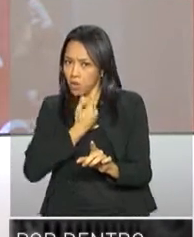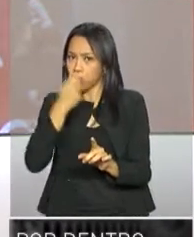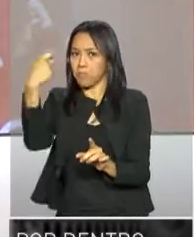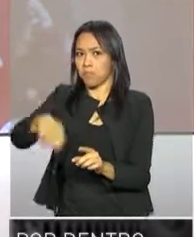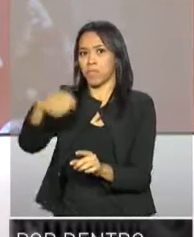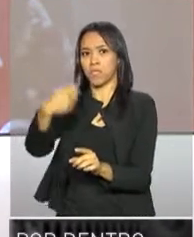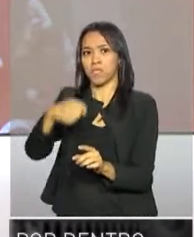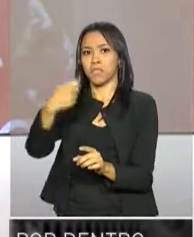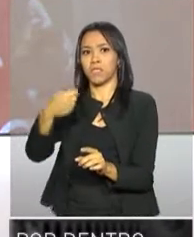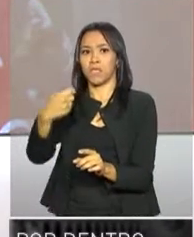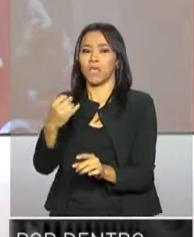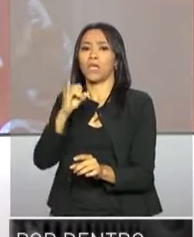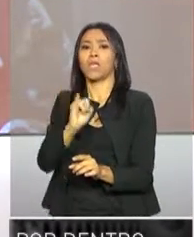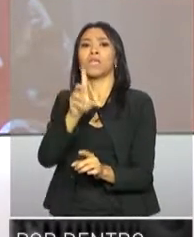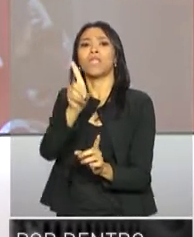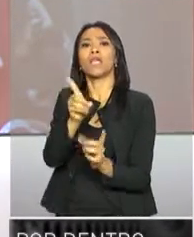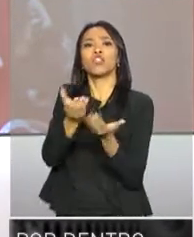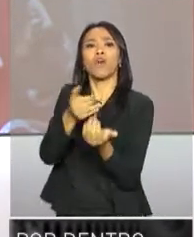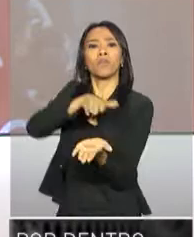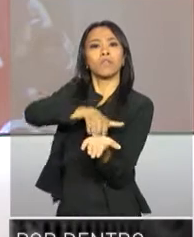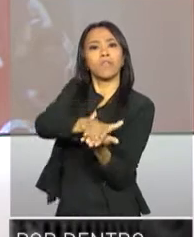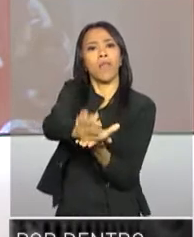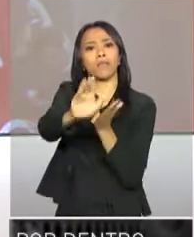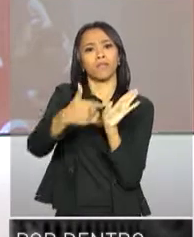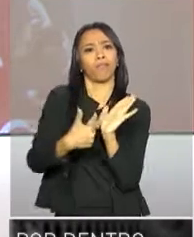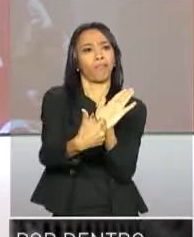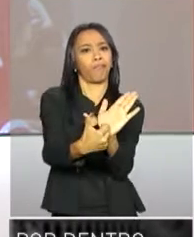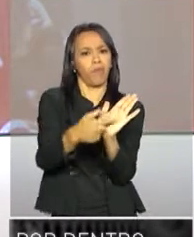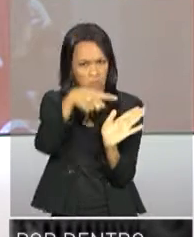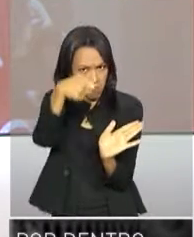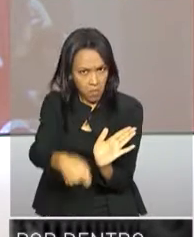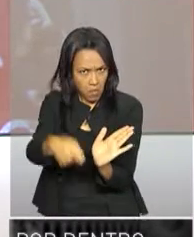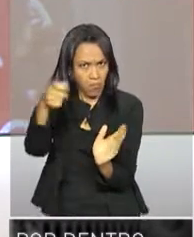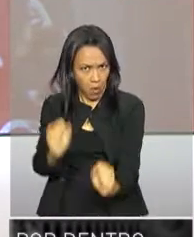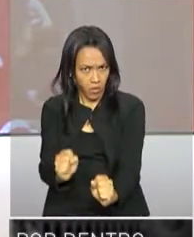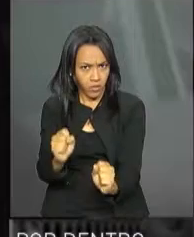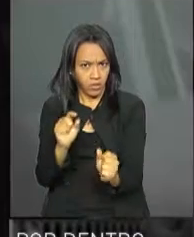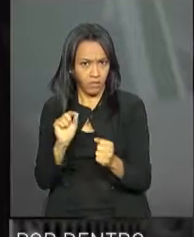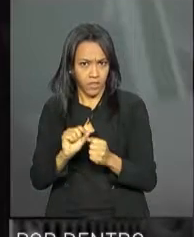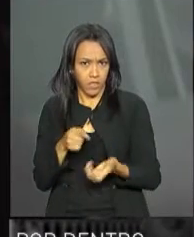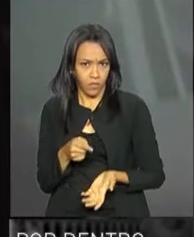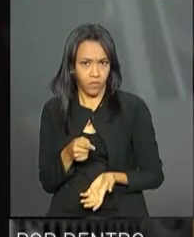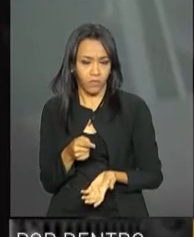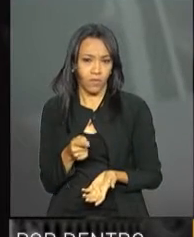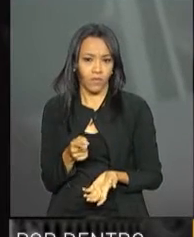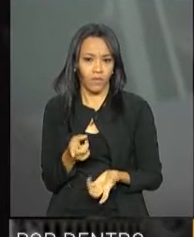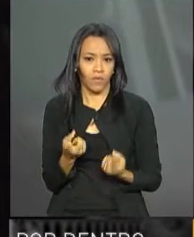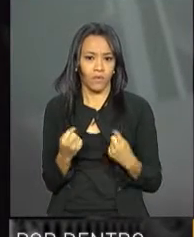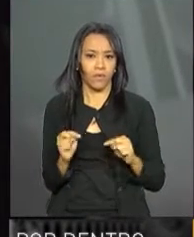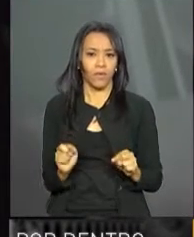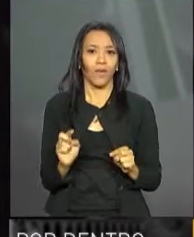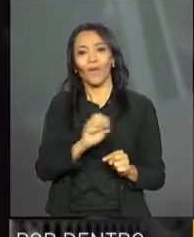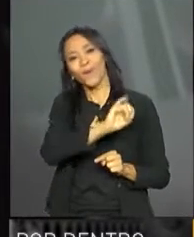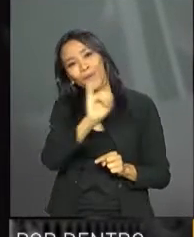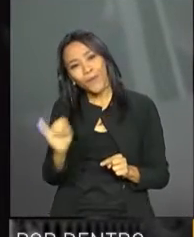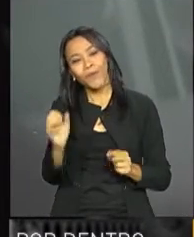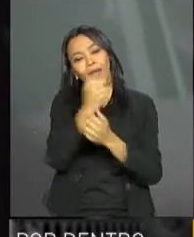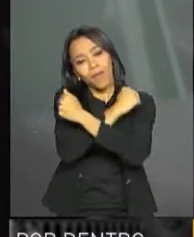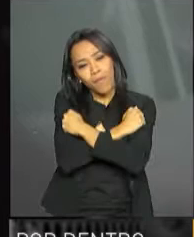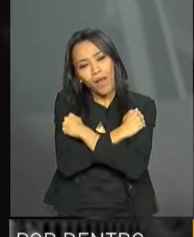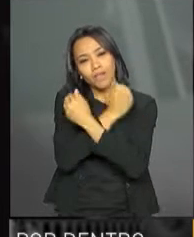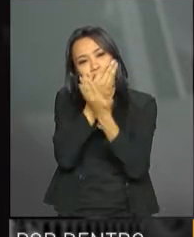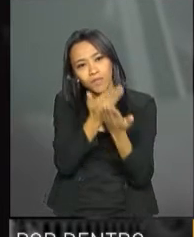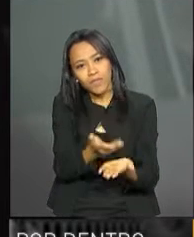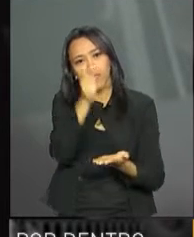levar ainda jovem impressa eles podem exigir isso olá bruno grande abraço pra